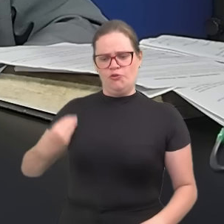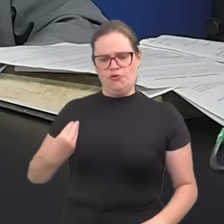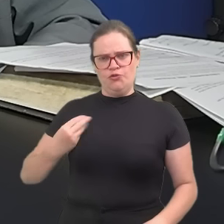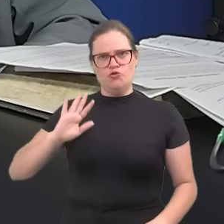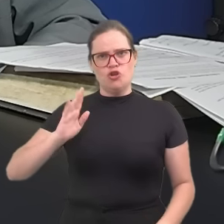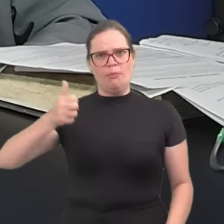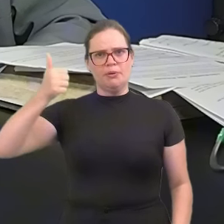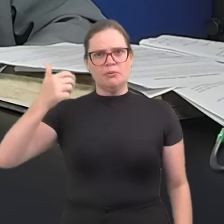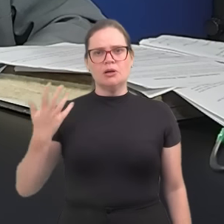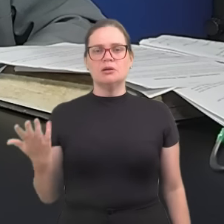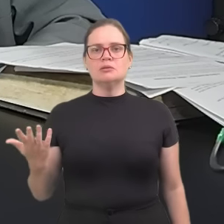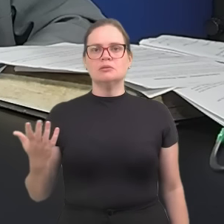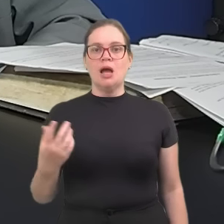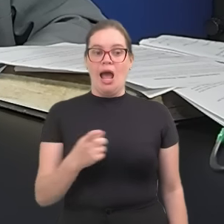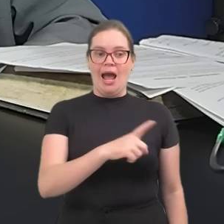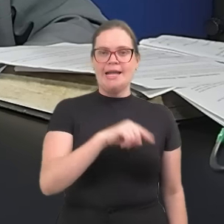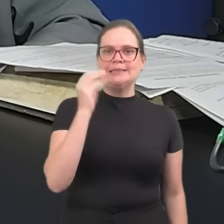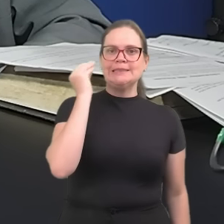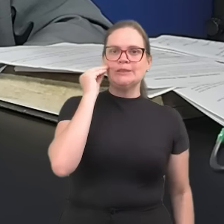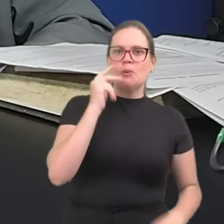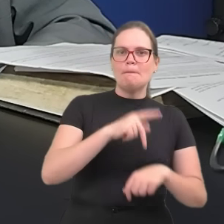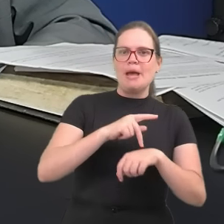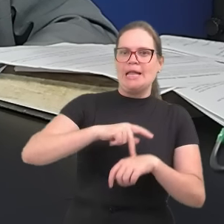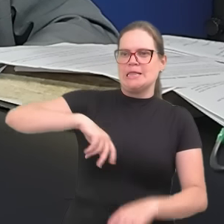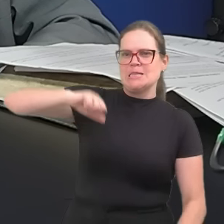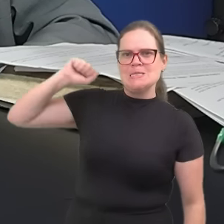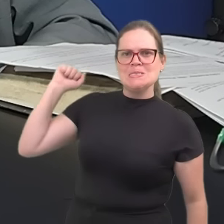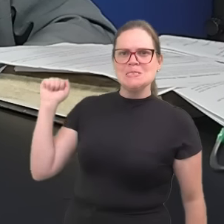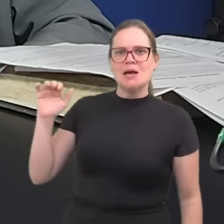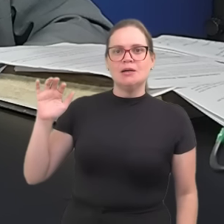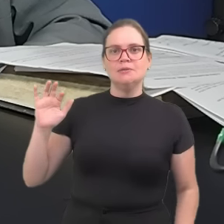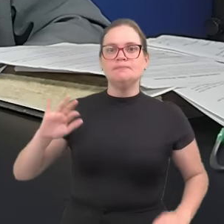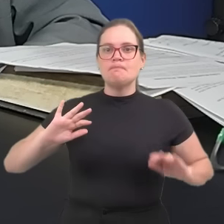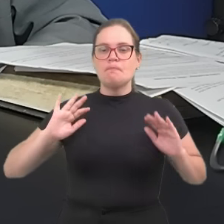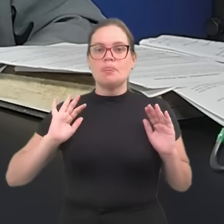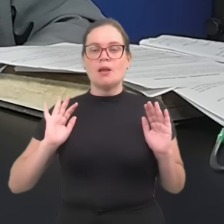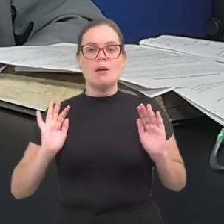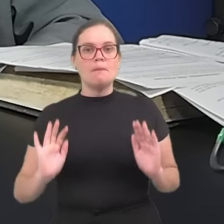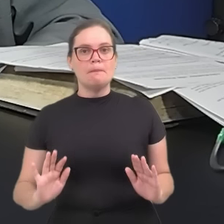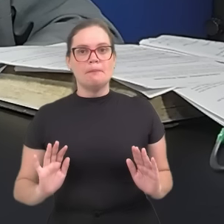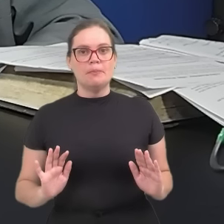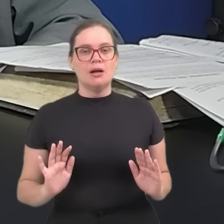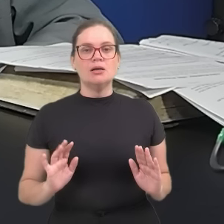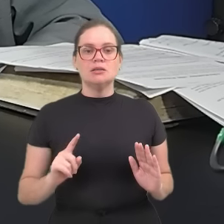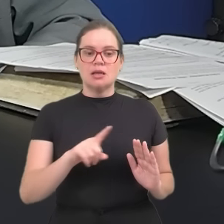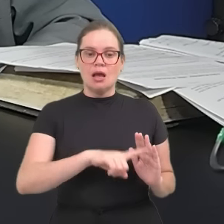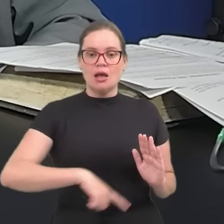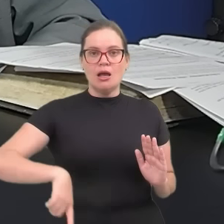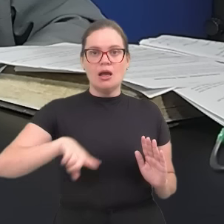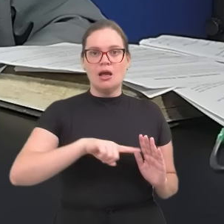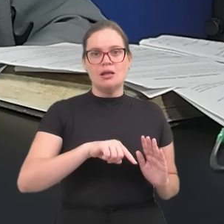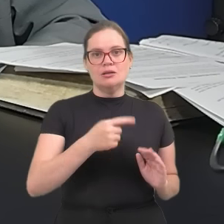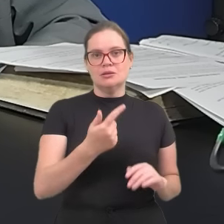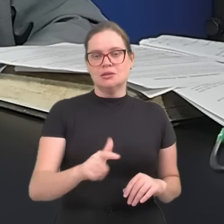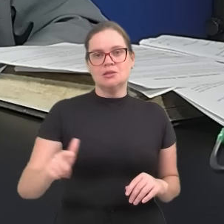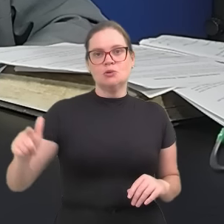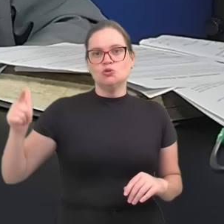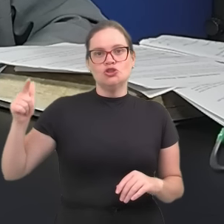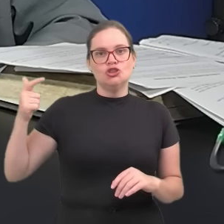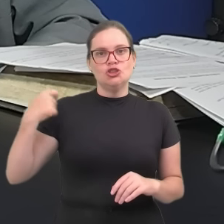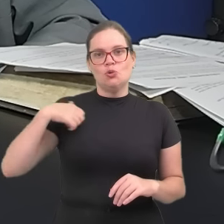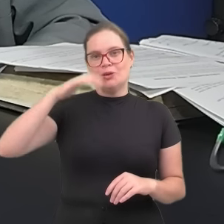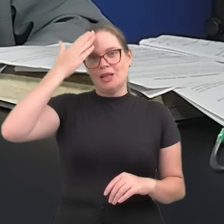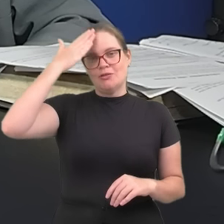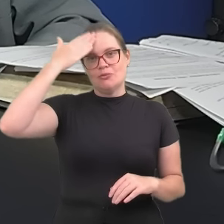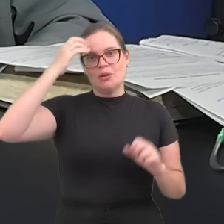trevas? Porque no espiritual, eles estavam num período que não tinha revelação, eles